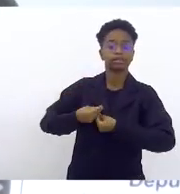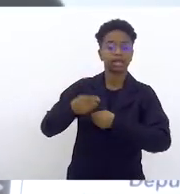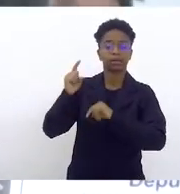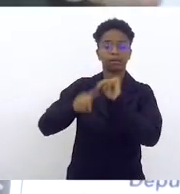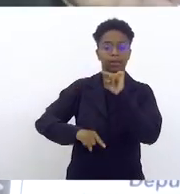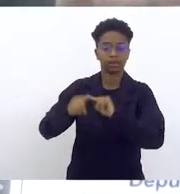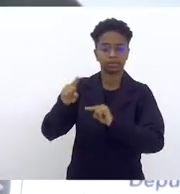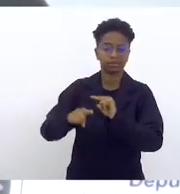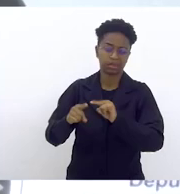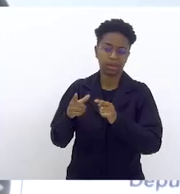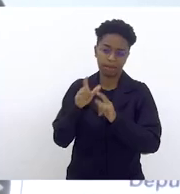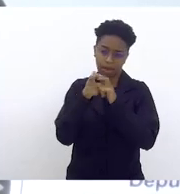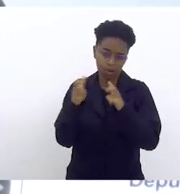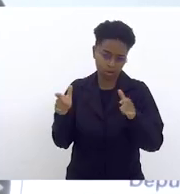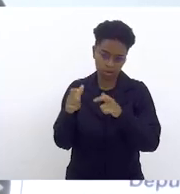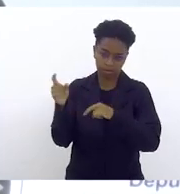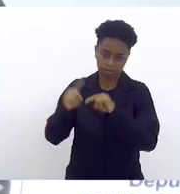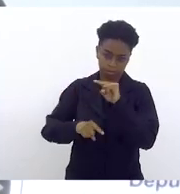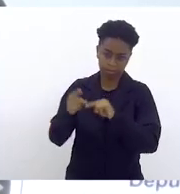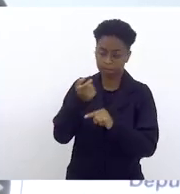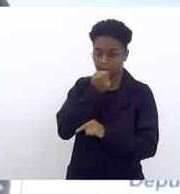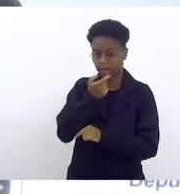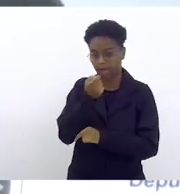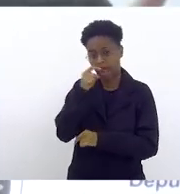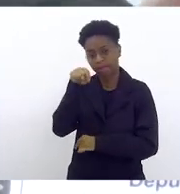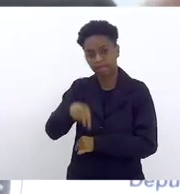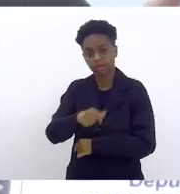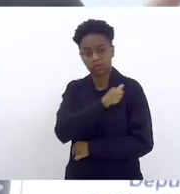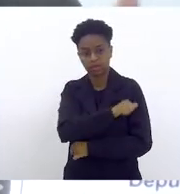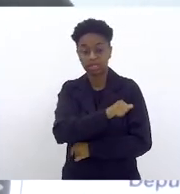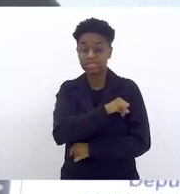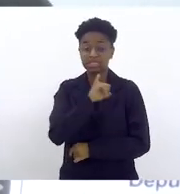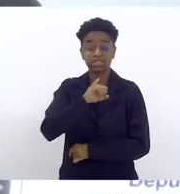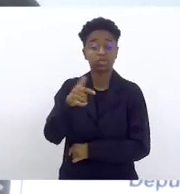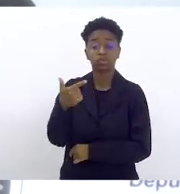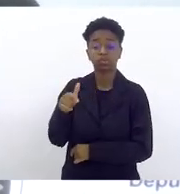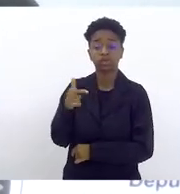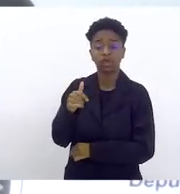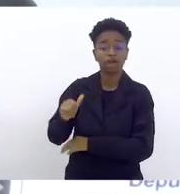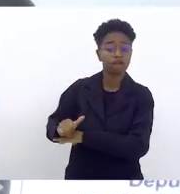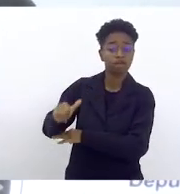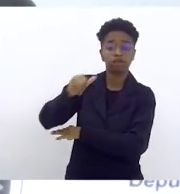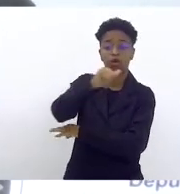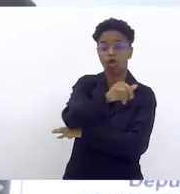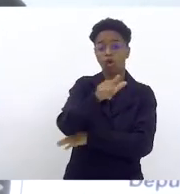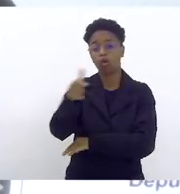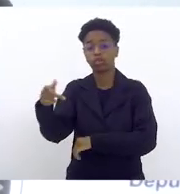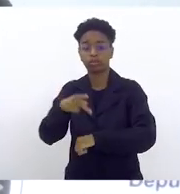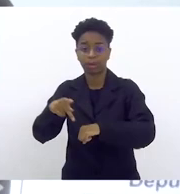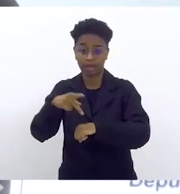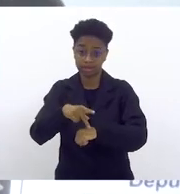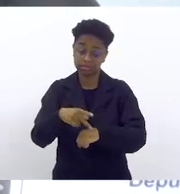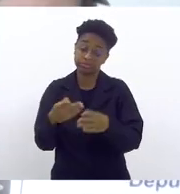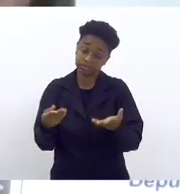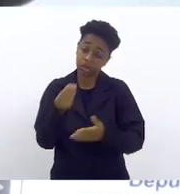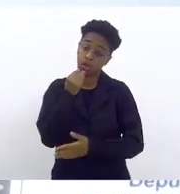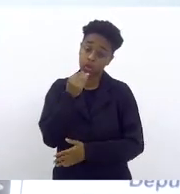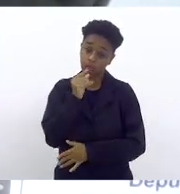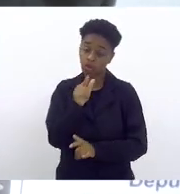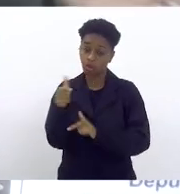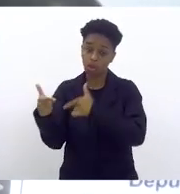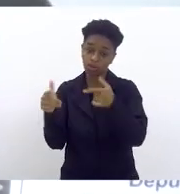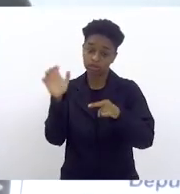medicamentos parte dos medicamentos para o Rio de Janeiro se não tem mais vão Internacional do Galeão evidentemente outros